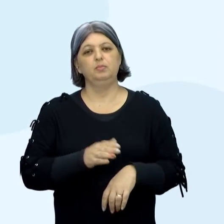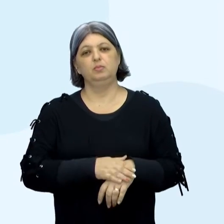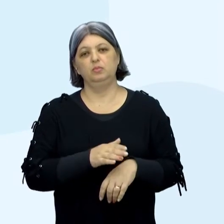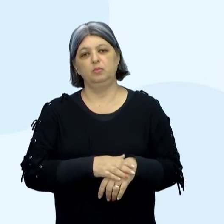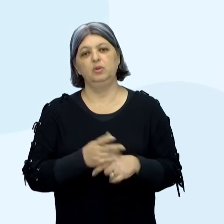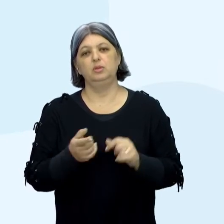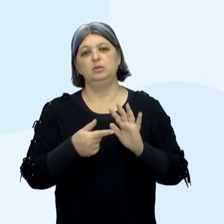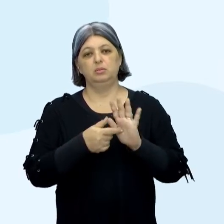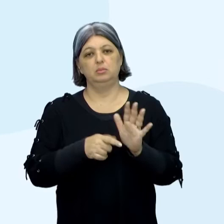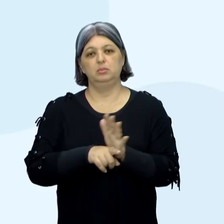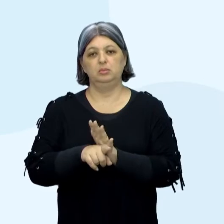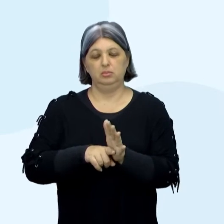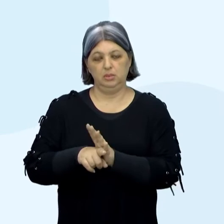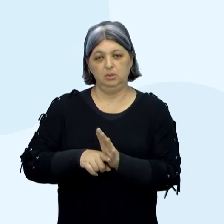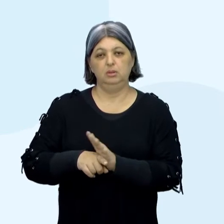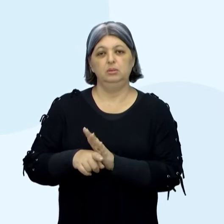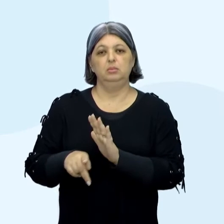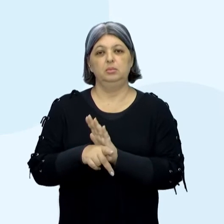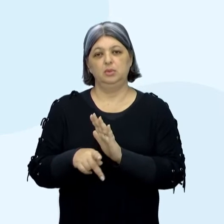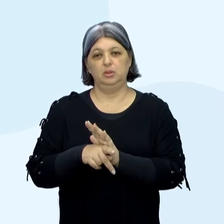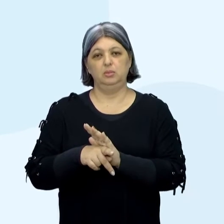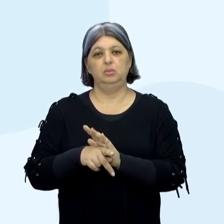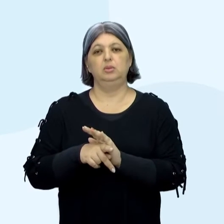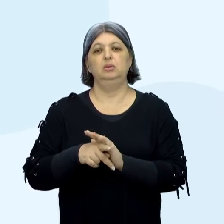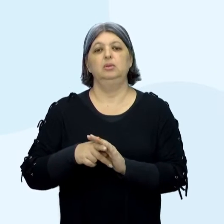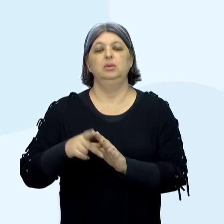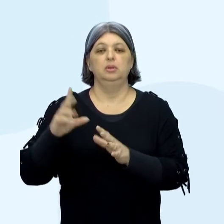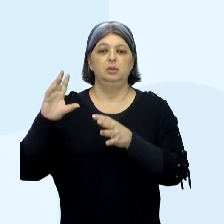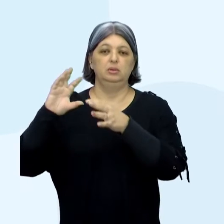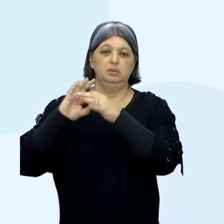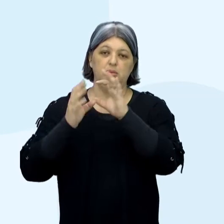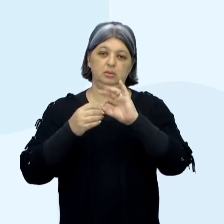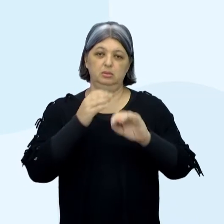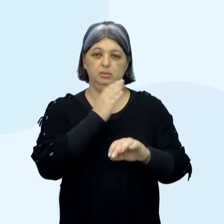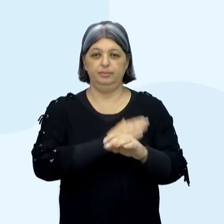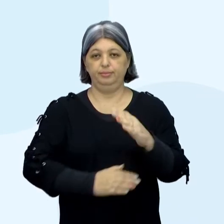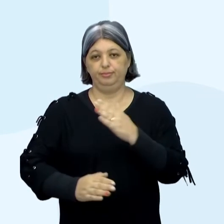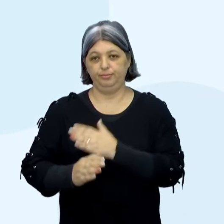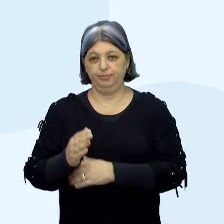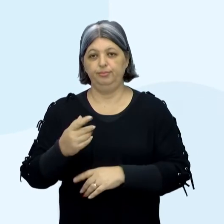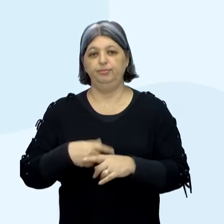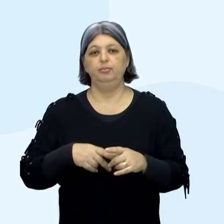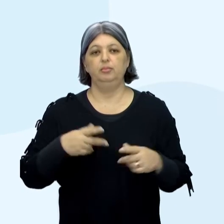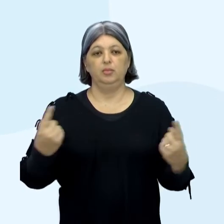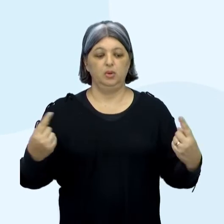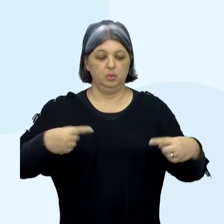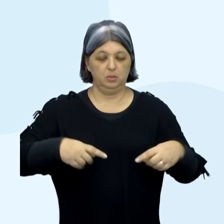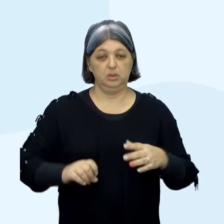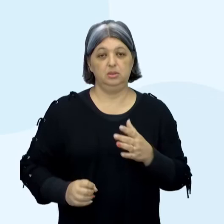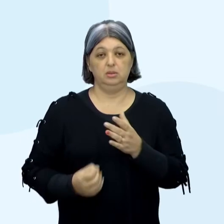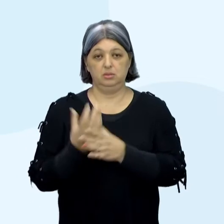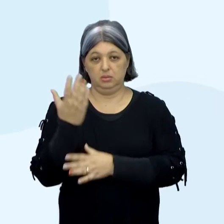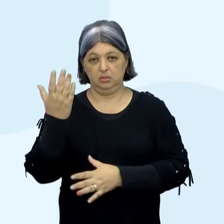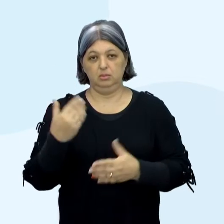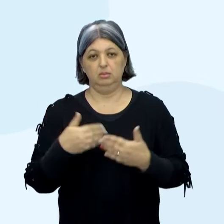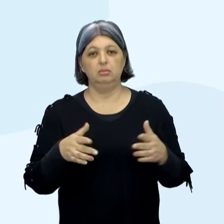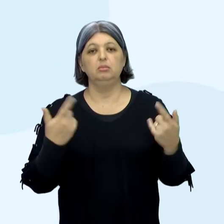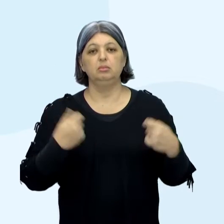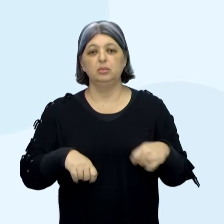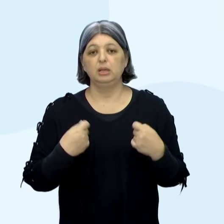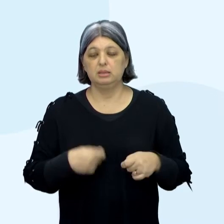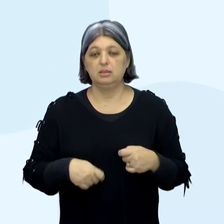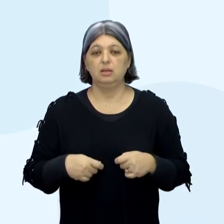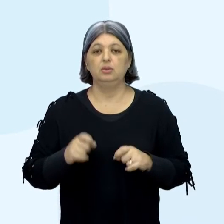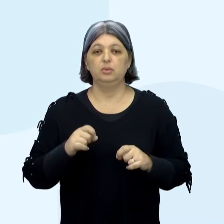uma abordagem sobre os atletas paralímpicos, essa competição surgiu devido à